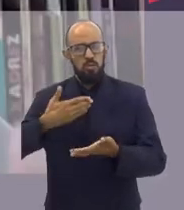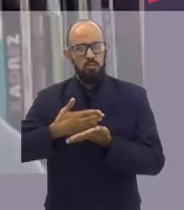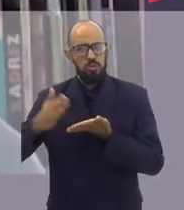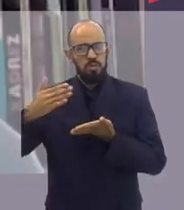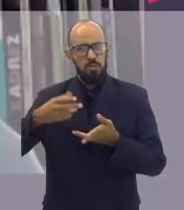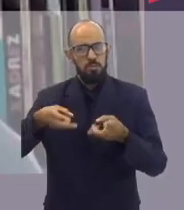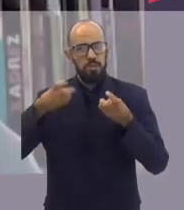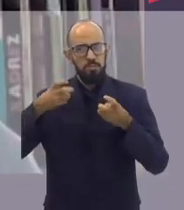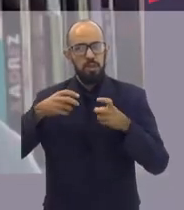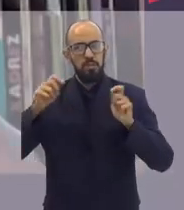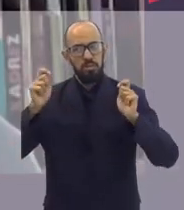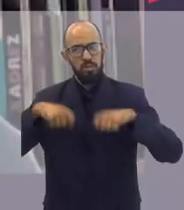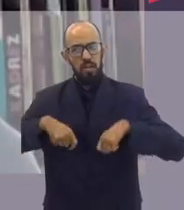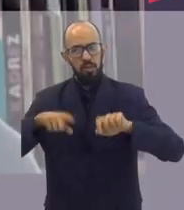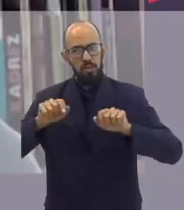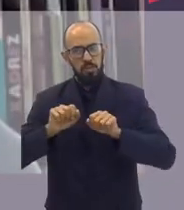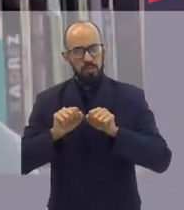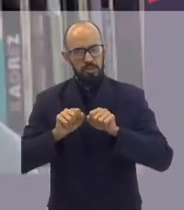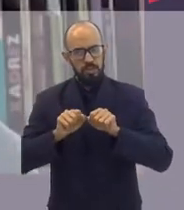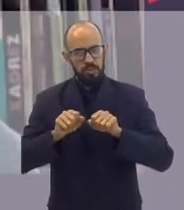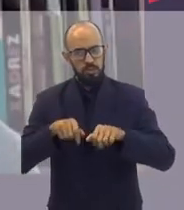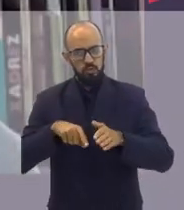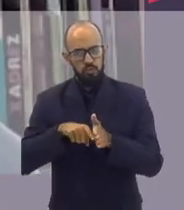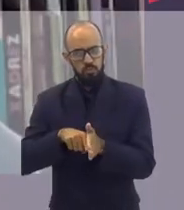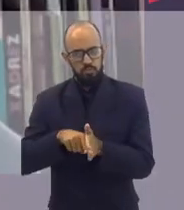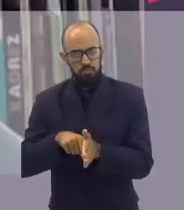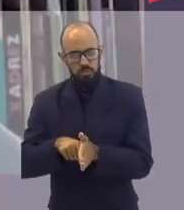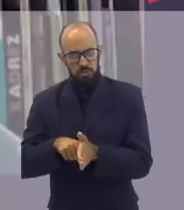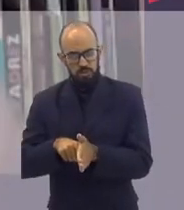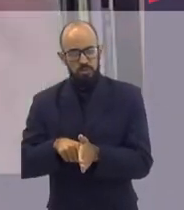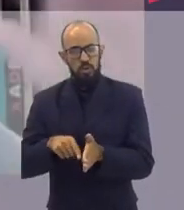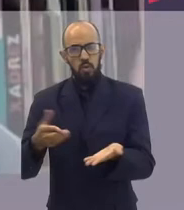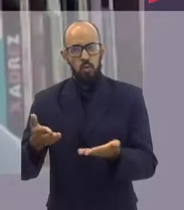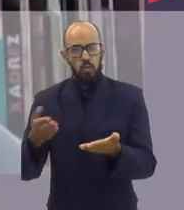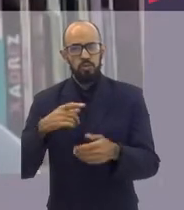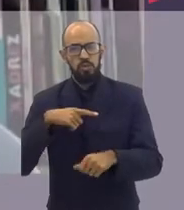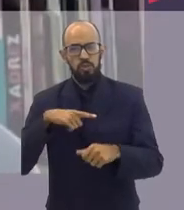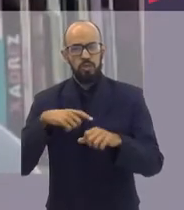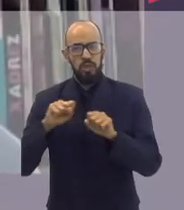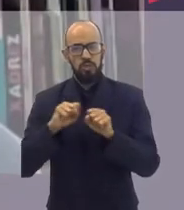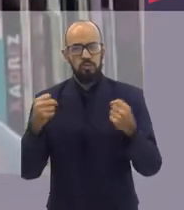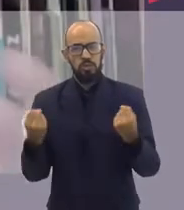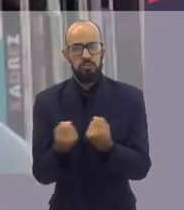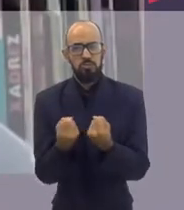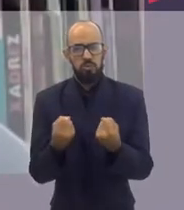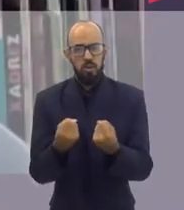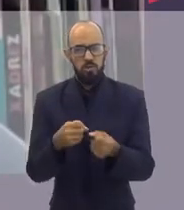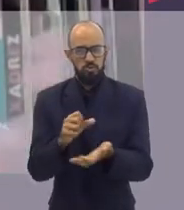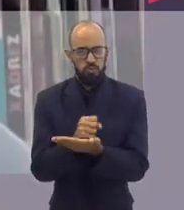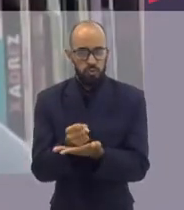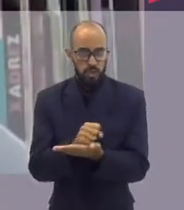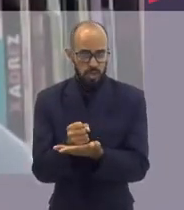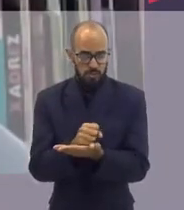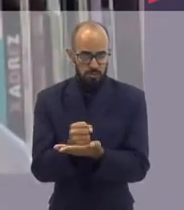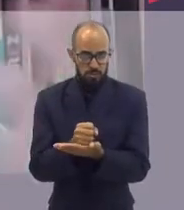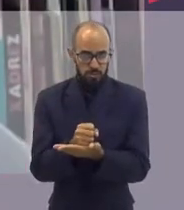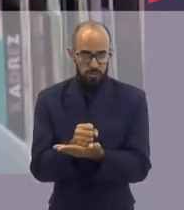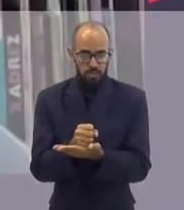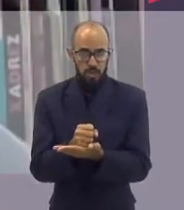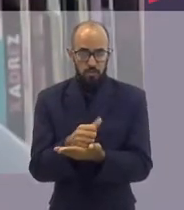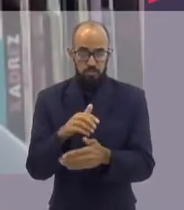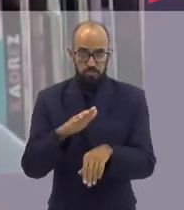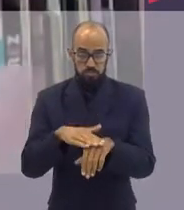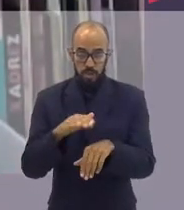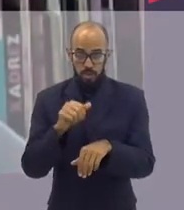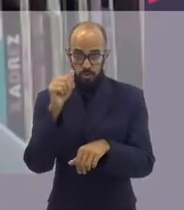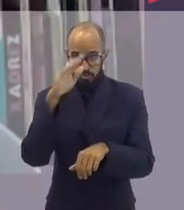eu comecei a ver que podia estudar esse assunto como pesquisa, né? Hoje em dia tem um simpósio brasileiro de SB Games, né, que é muito famoso, um